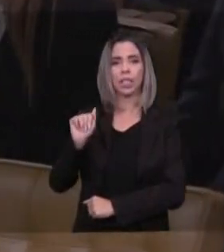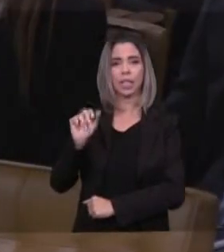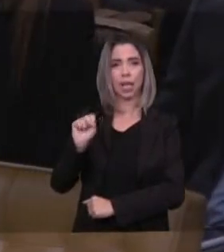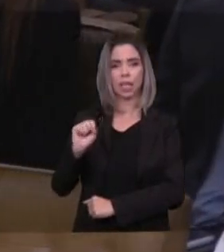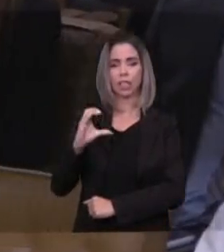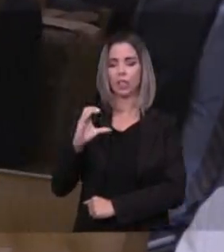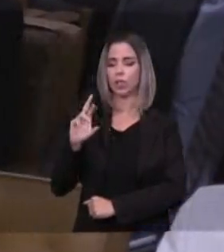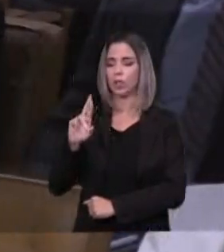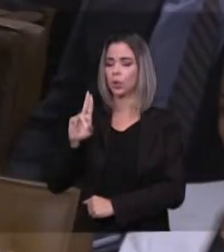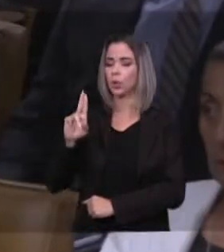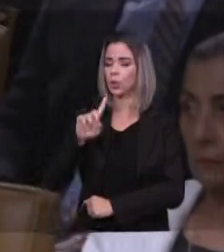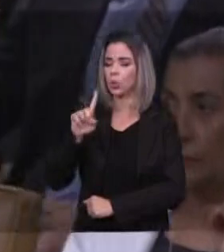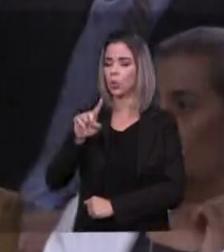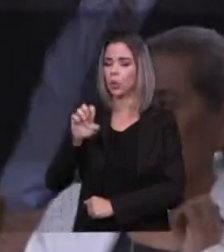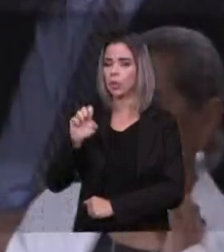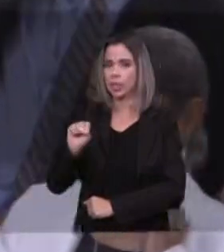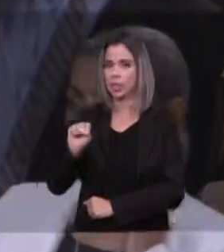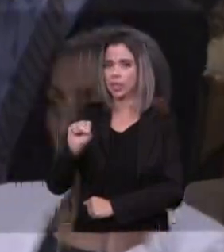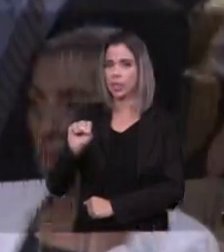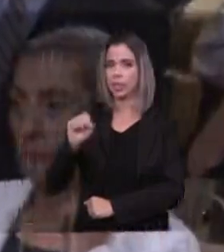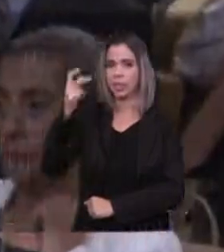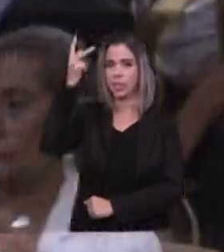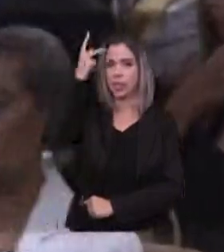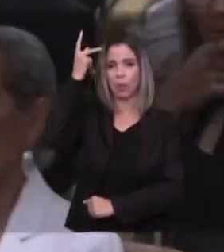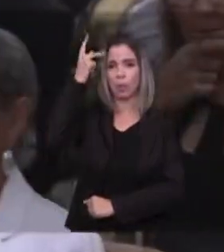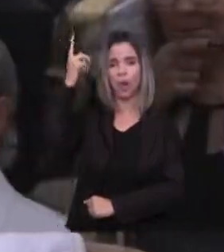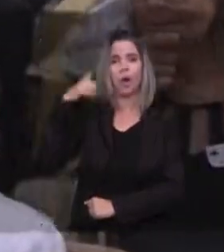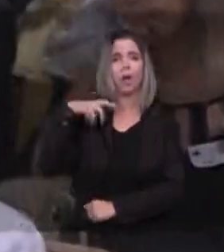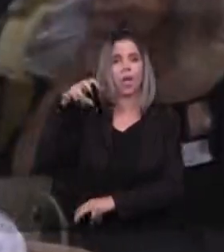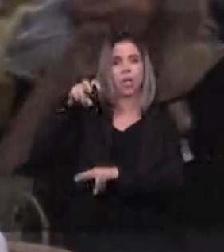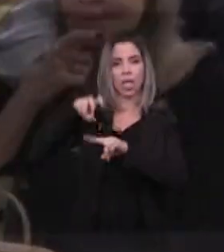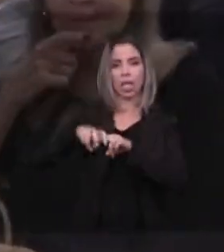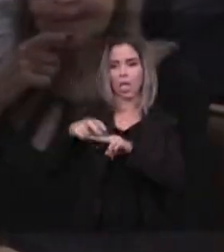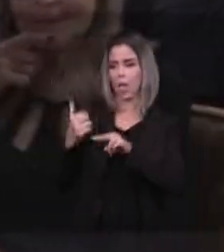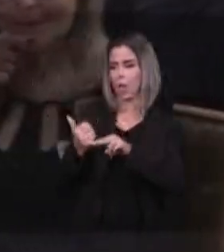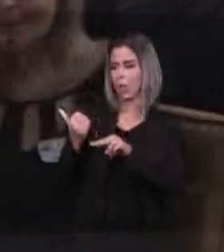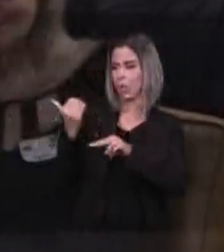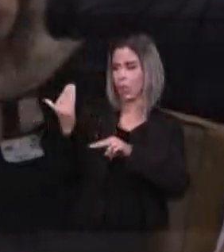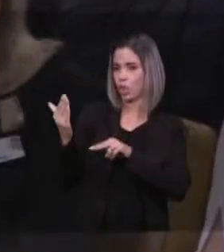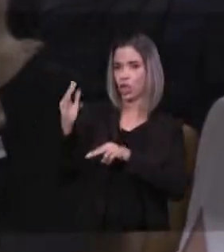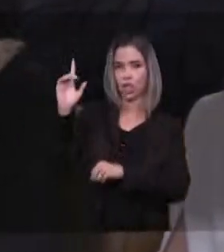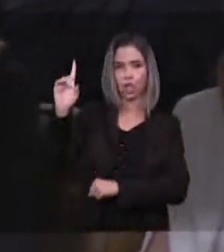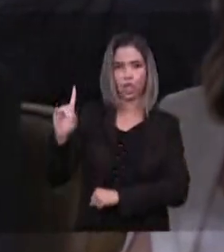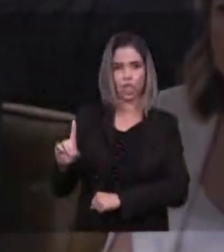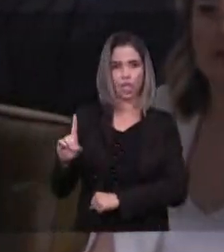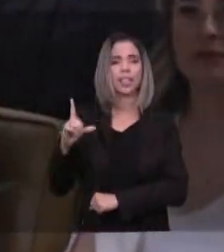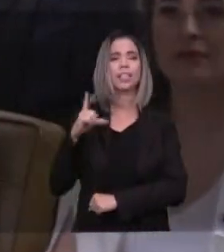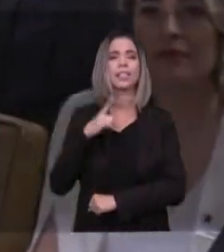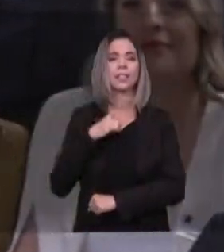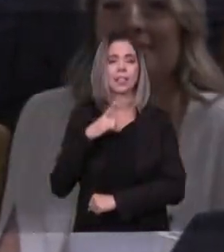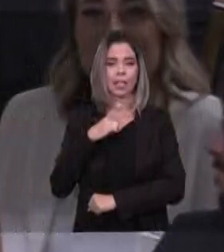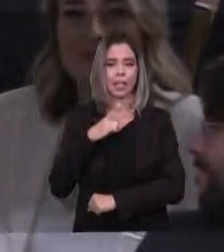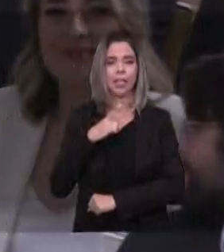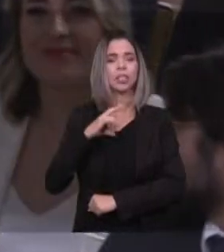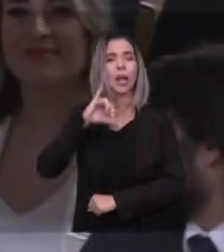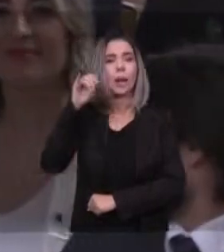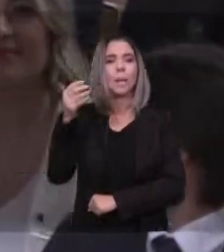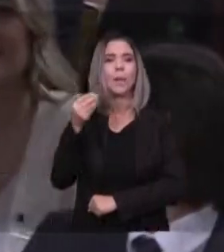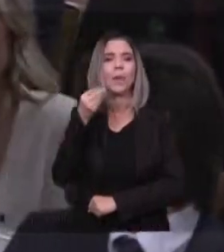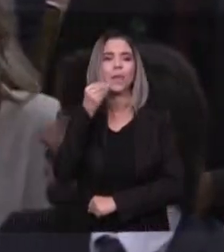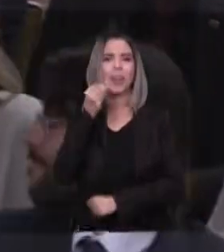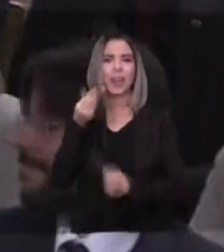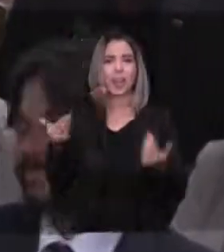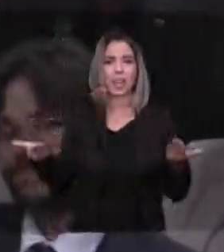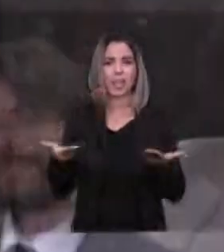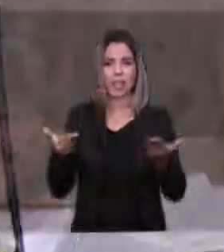do Supremo Tribunal Federal. Estão imagem aqui, da plateia. Sentados à direita, sejam muito bem-vindos. Nos acenam com a mão. E que tenham proveito com